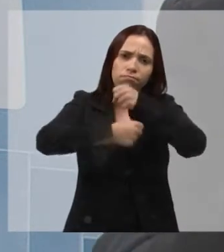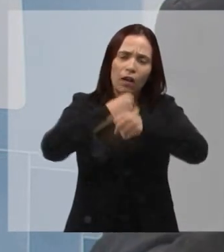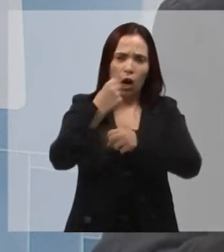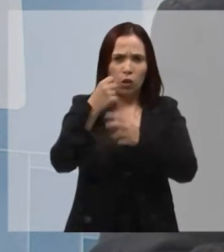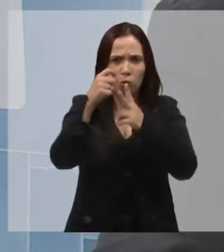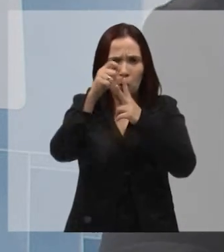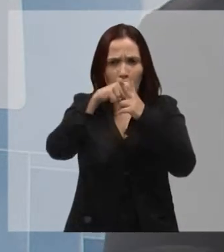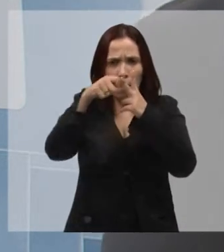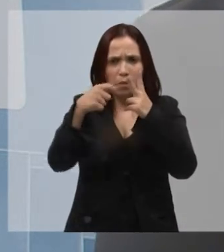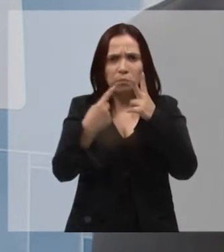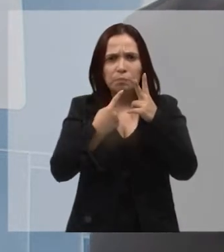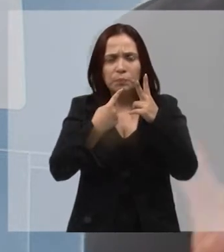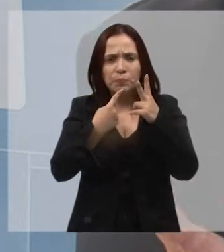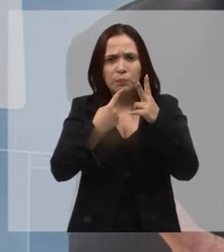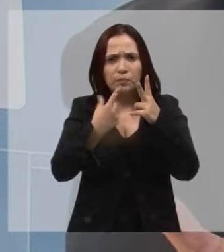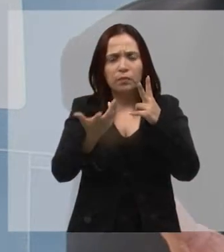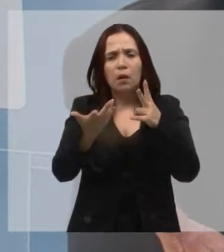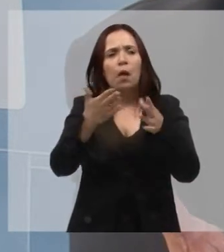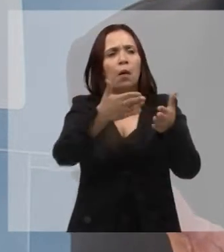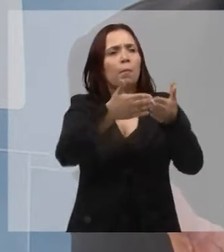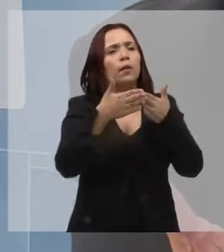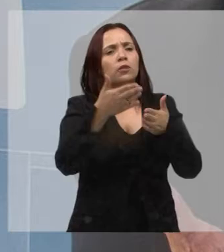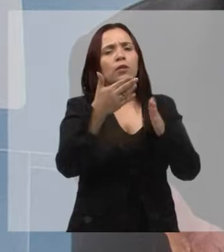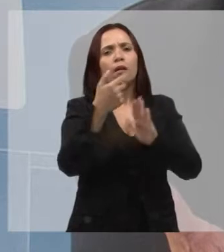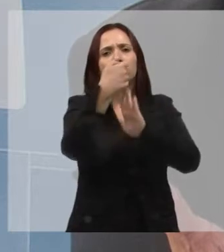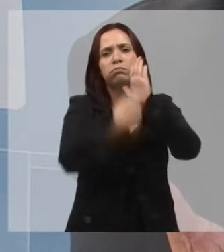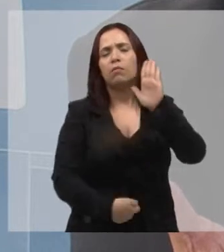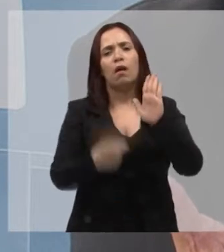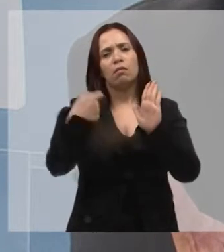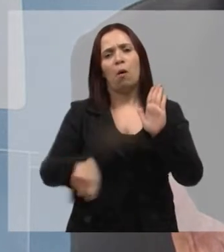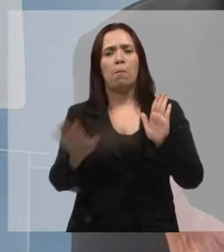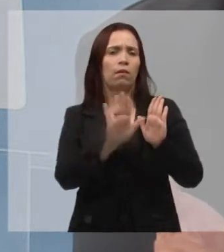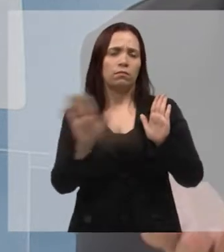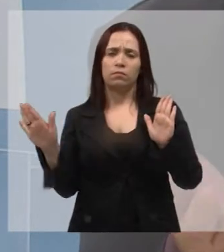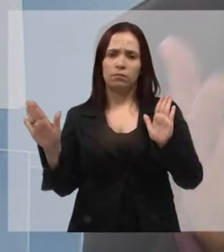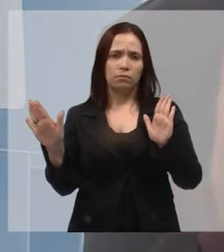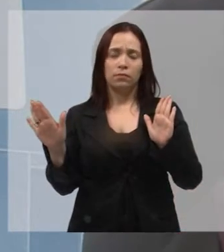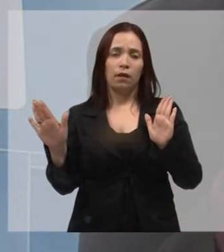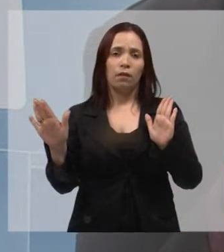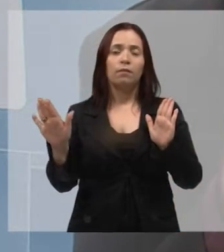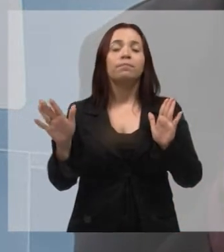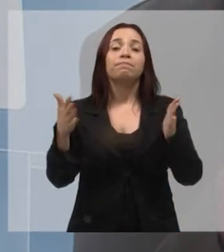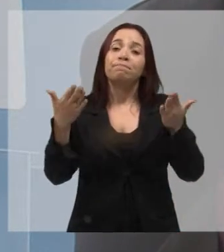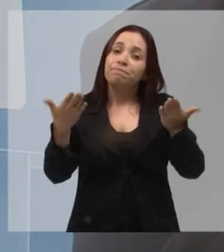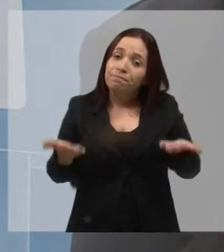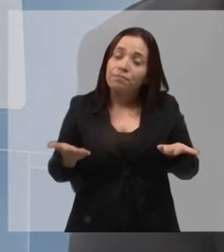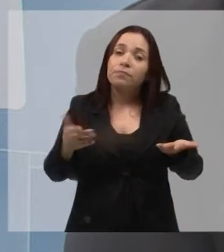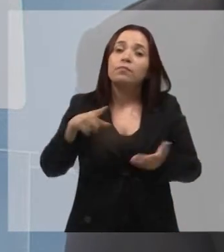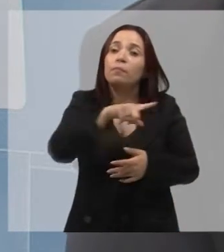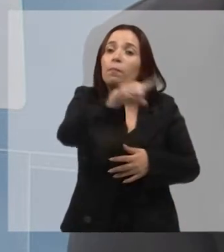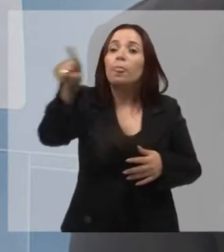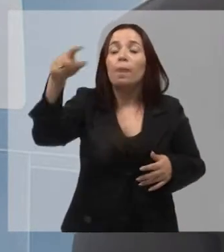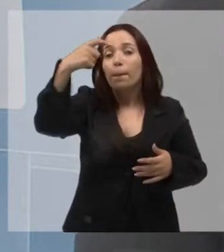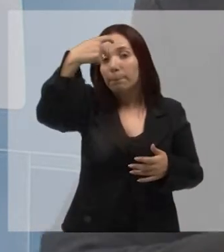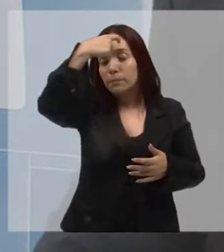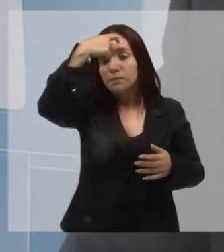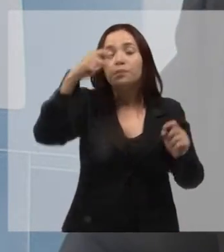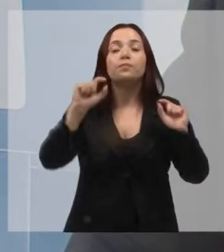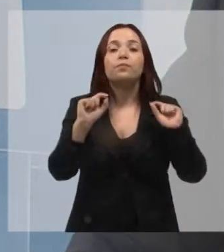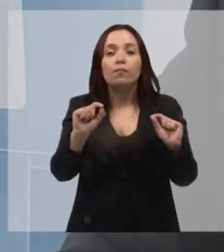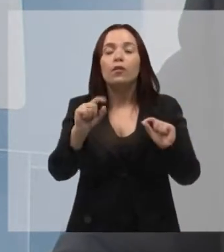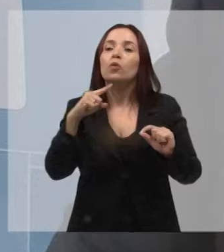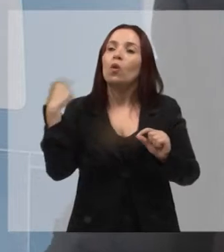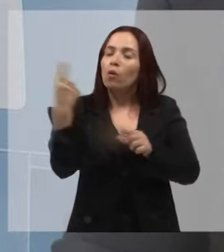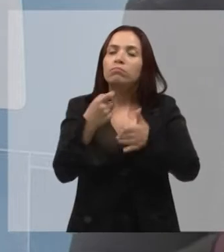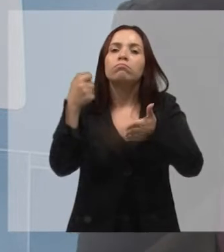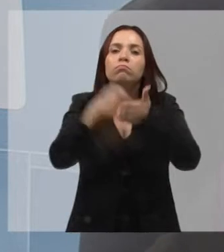em 2 meses, então para que você exigir aquela garantia? Entendeu? O que é preciso que esses caras saibam, e é preciso que a